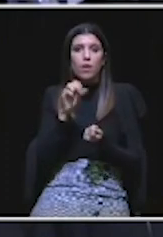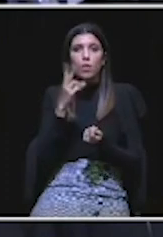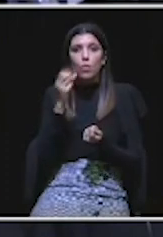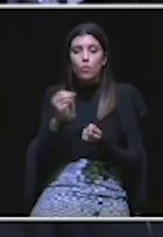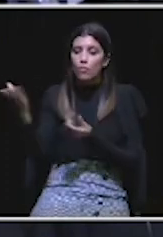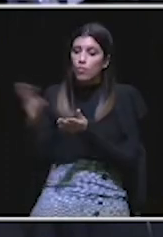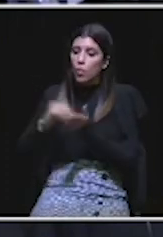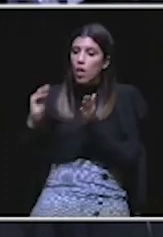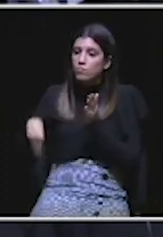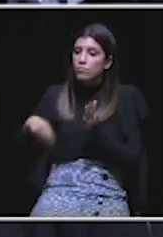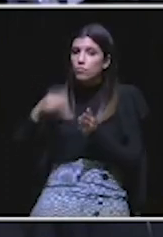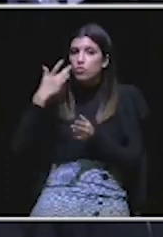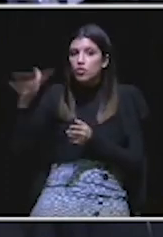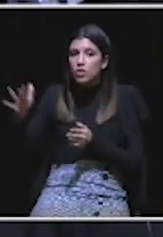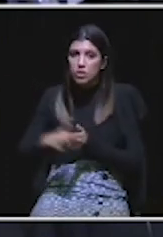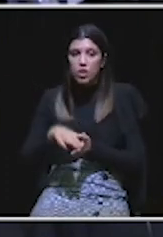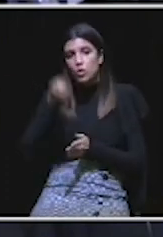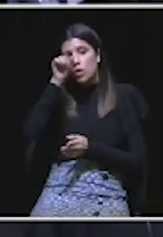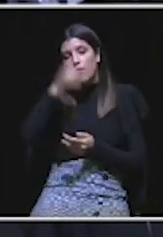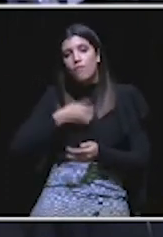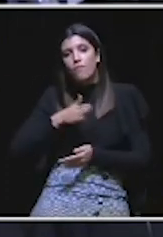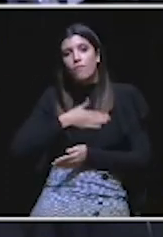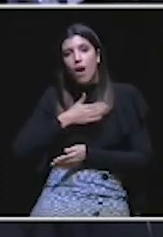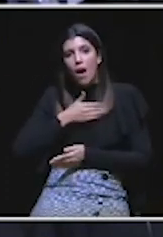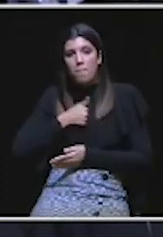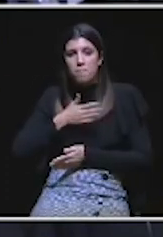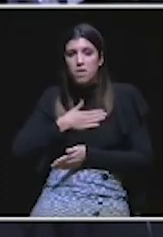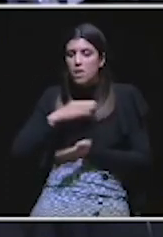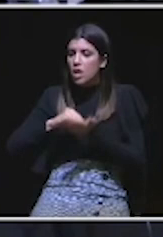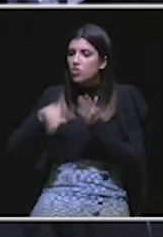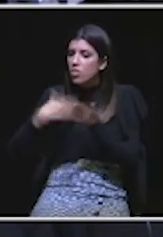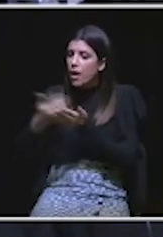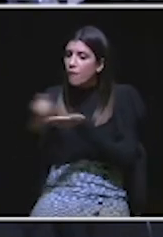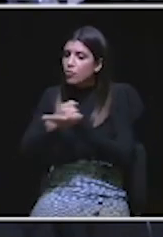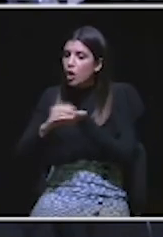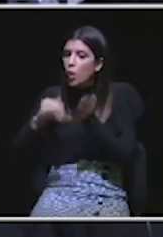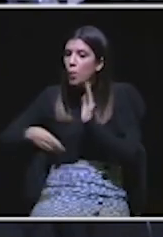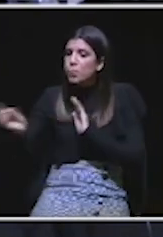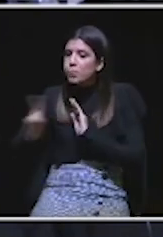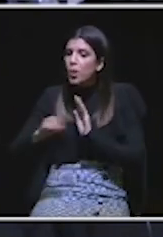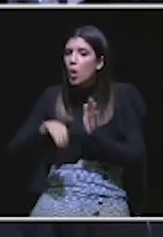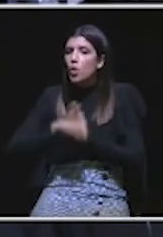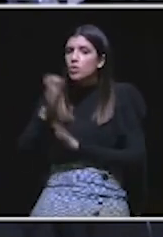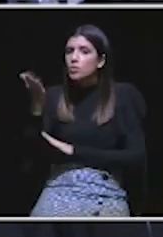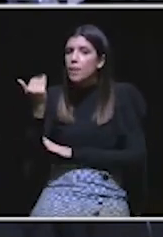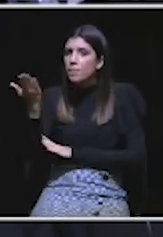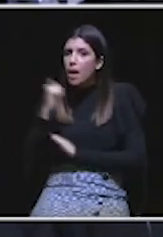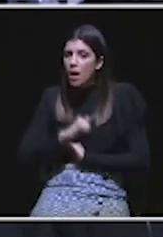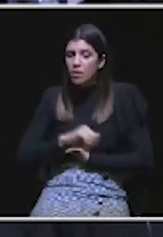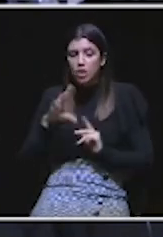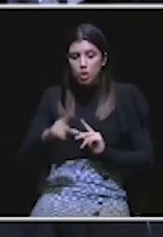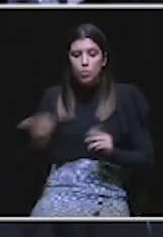fábrica. Unicórnios que vivem da magia de explorar trabalhadores sem vínculo e em condições precárias. Lisboa tem a responsabilidade